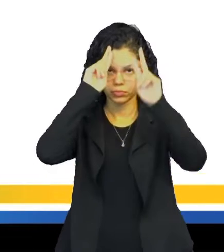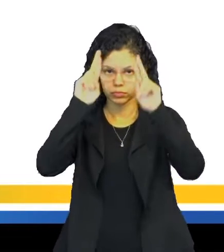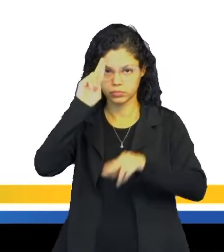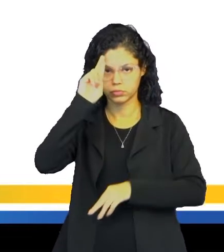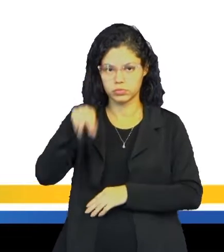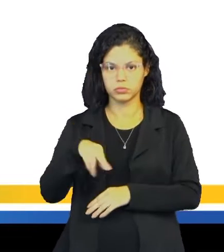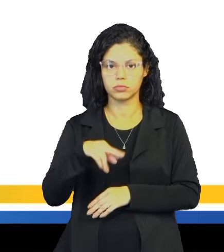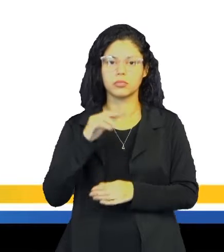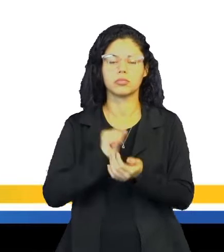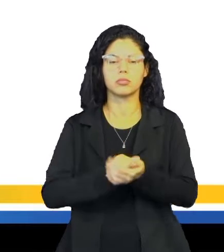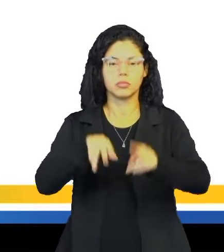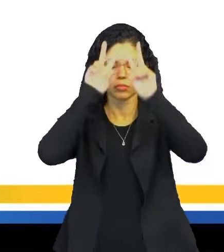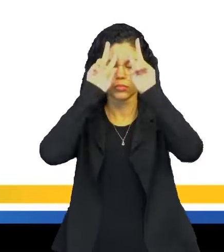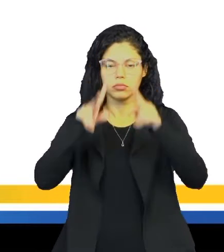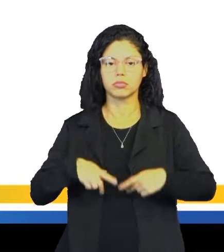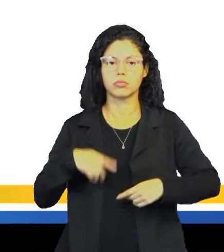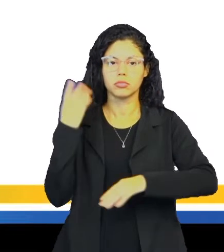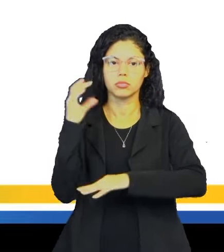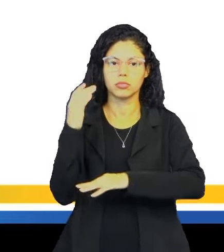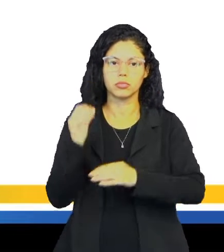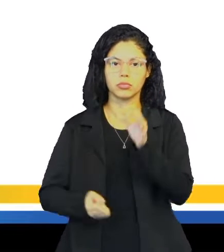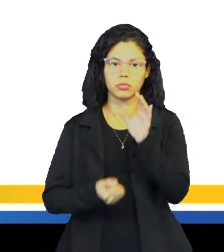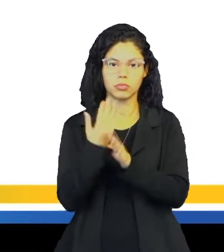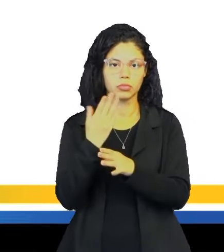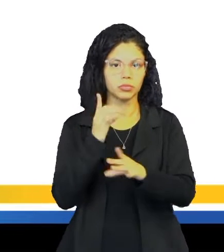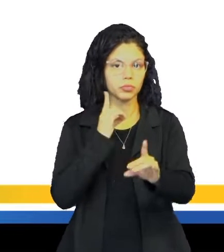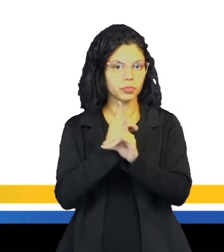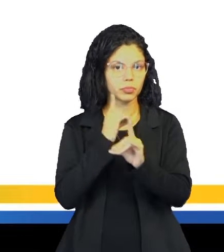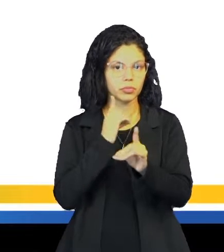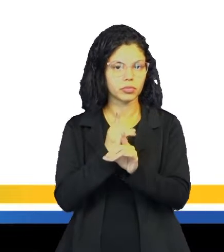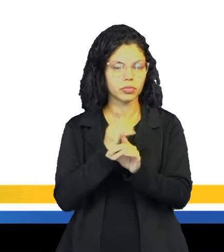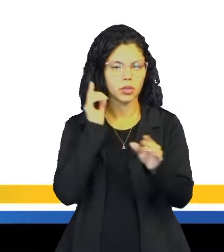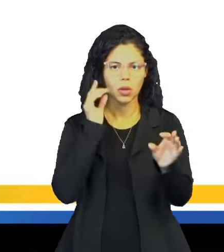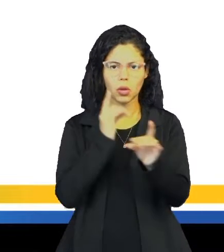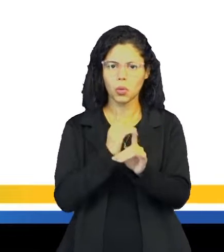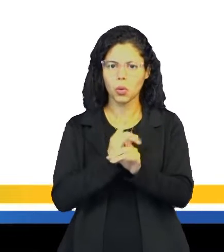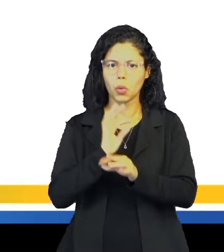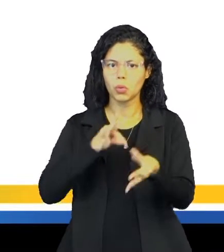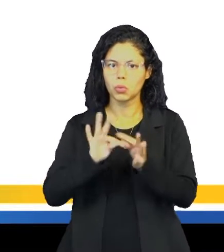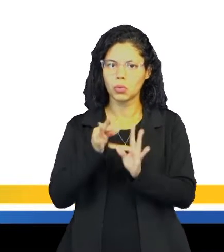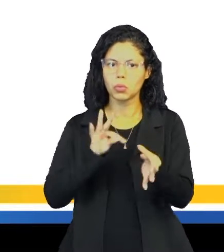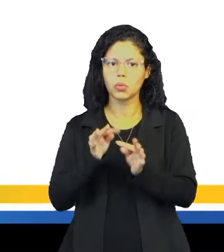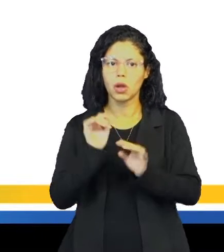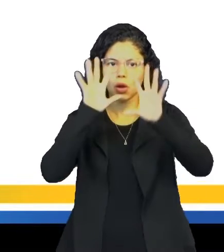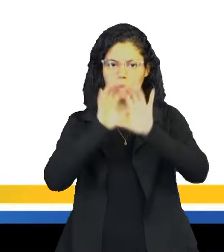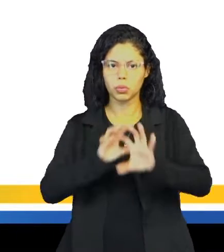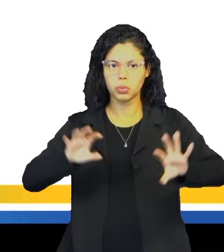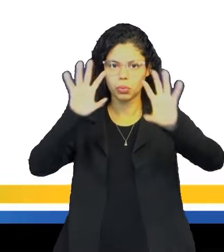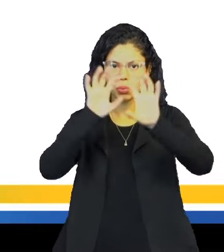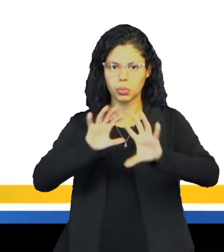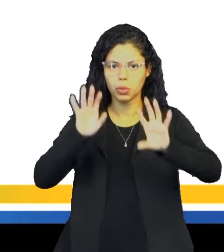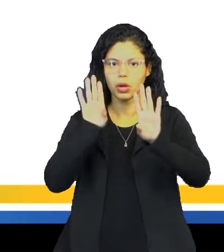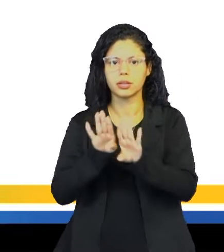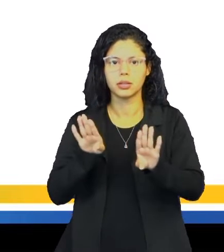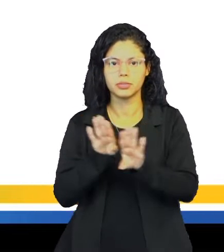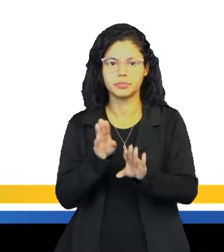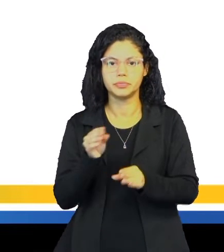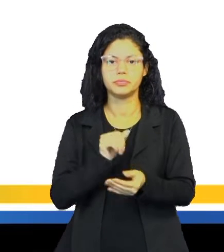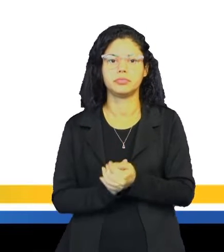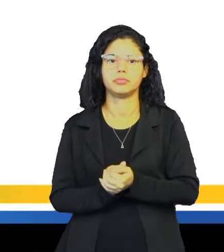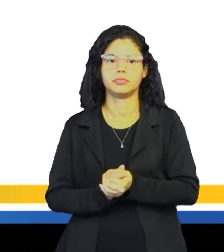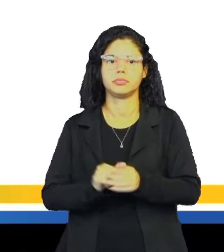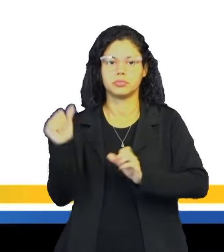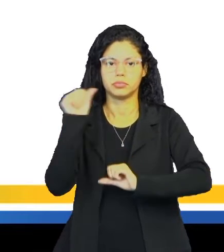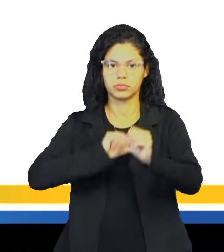e na ciência. Surgiu em um momento de descobertas tecnológicas, como a invenção da máquina a vapor, e ocorreu no período de transição